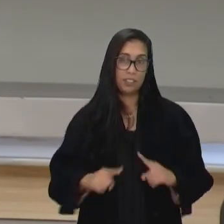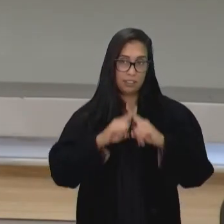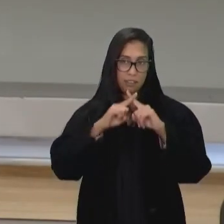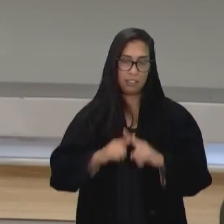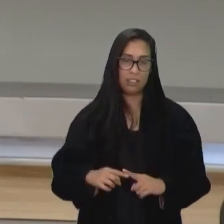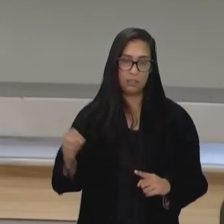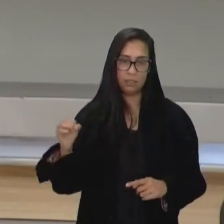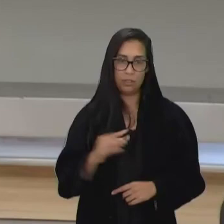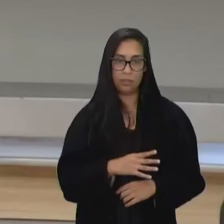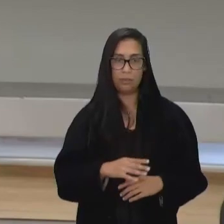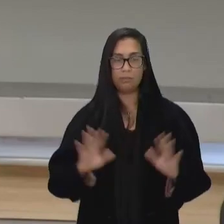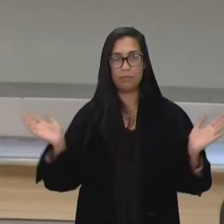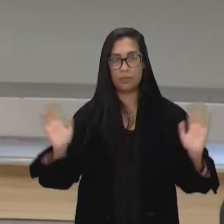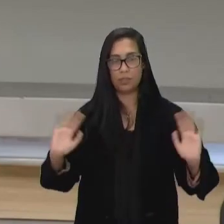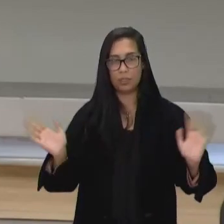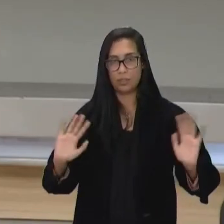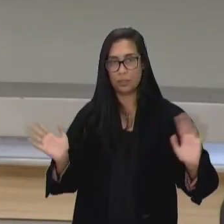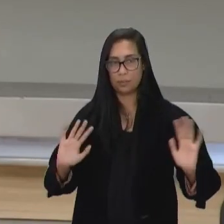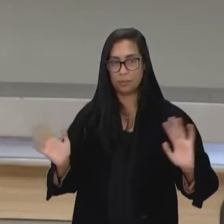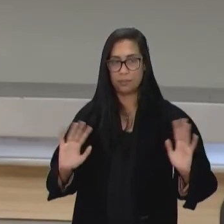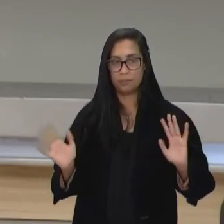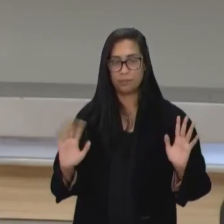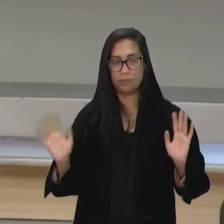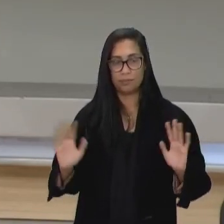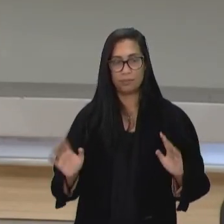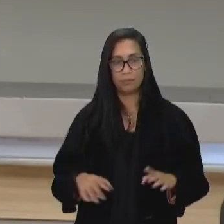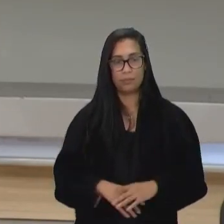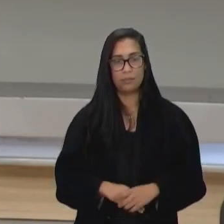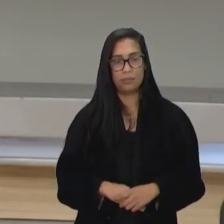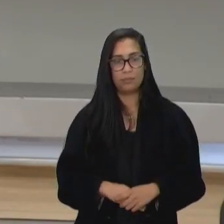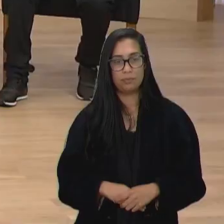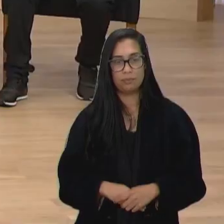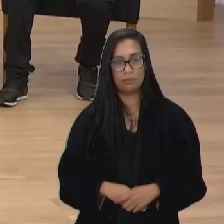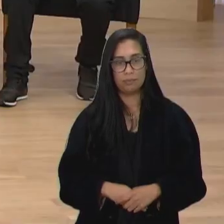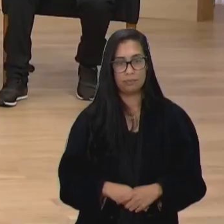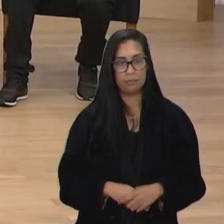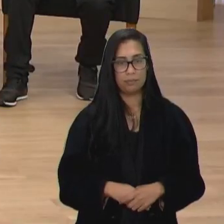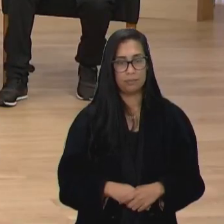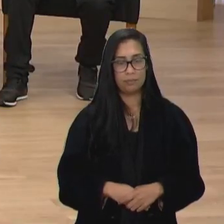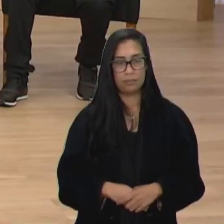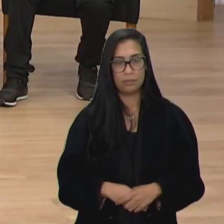desafios. Então, valeu, gente. A gente se vê numa próxima oportunidade.